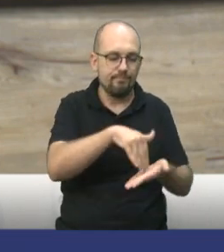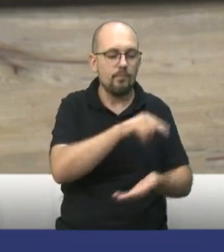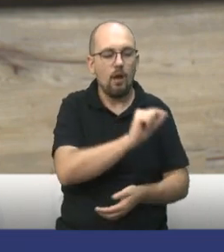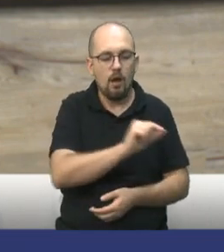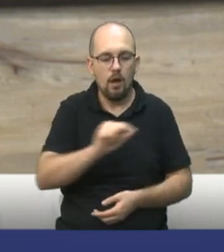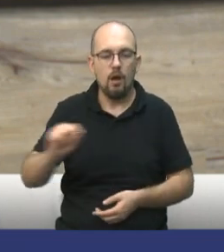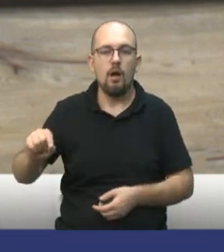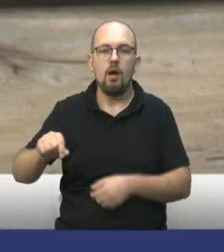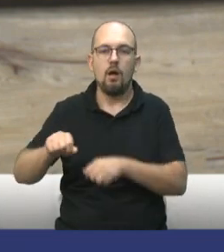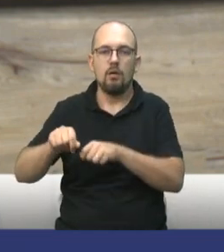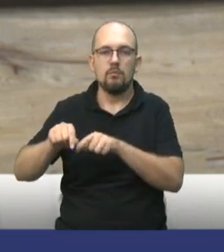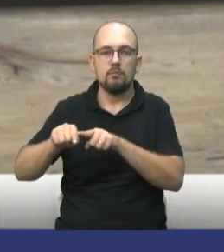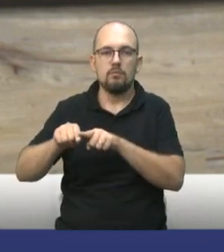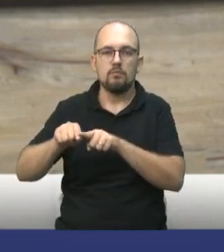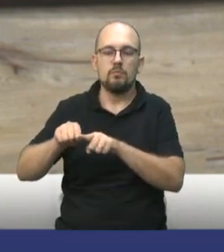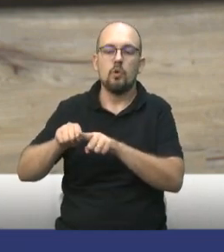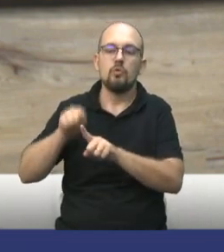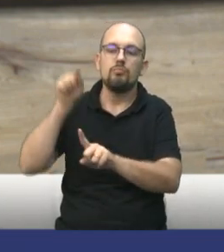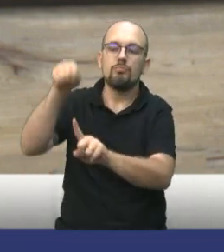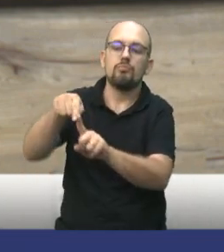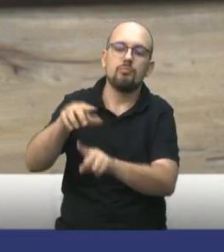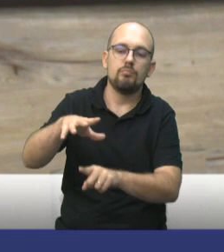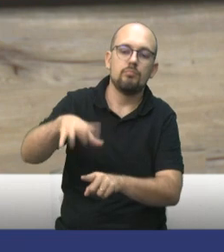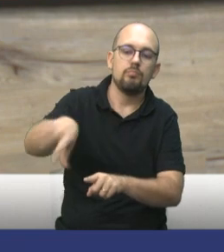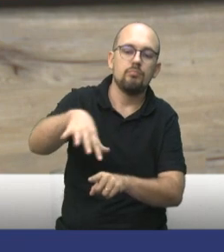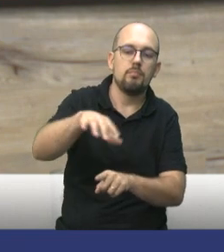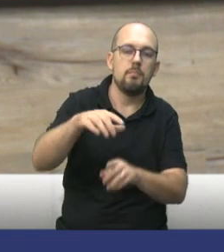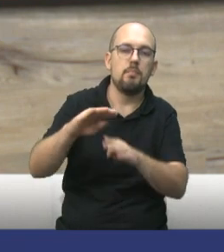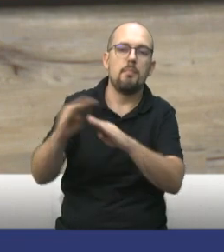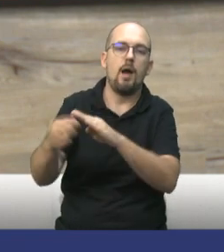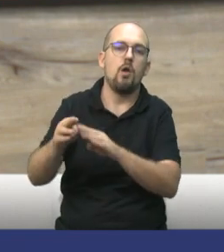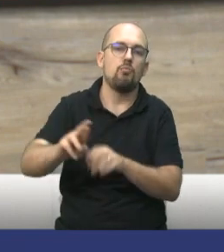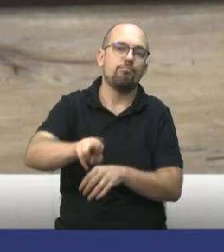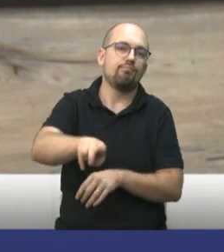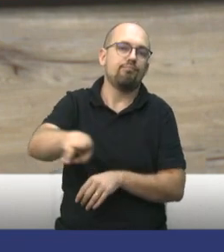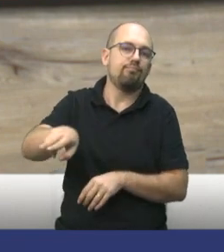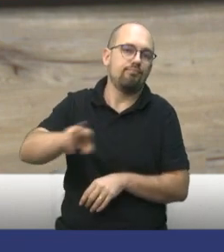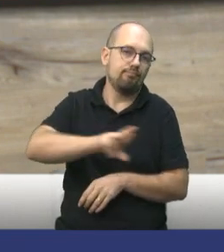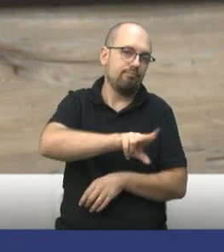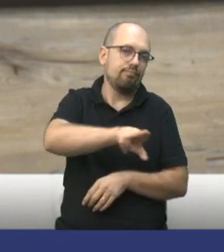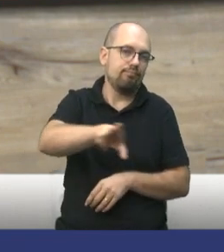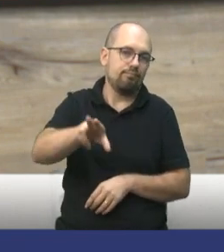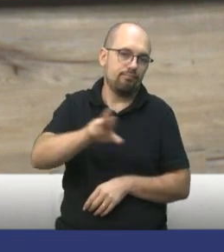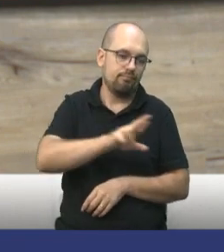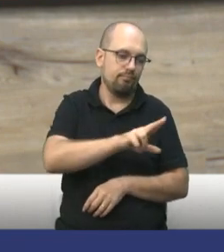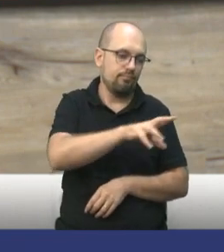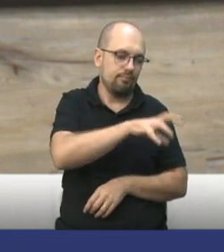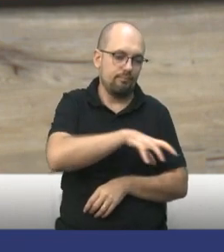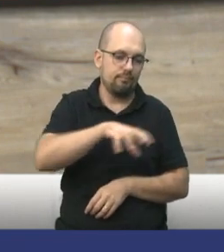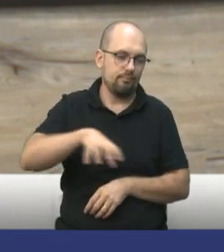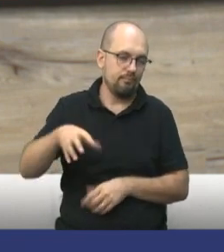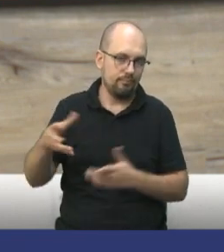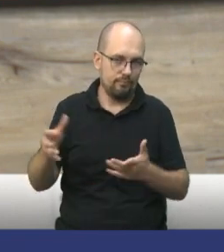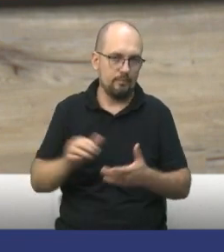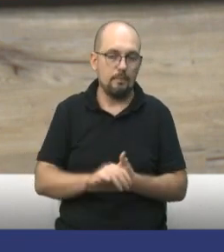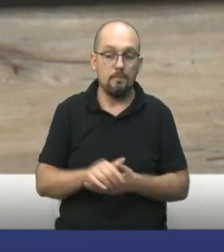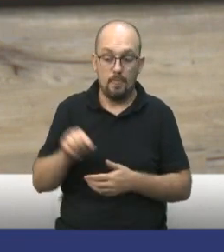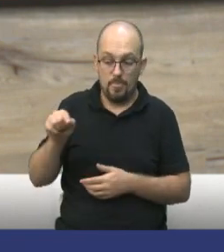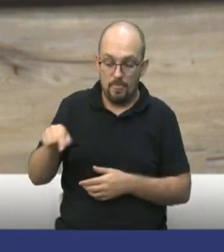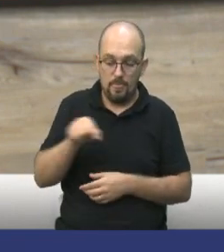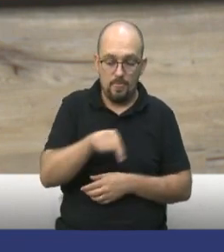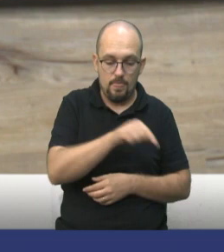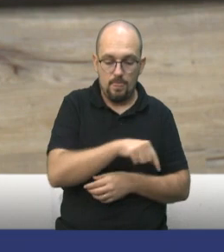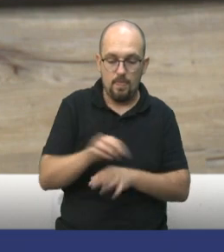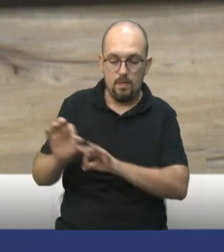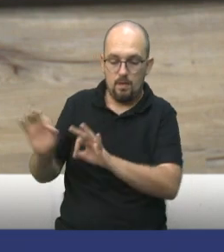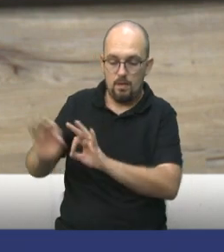perímetro da sociedade, perímetro do nosso município exige. Essas informações chegam para nós através dessas unidades.